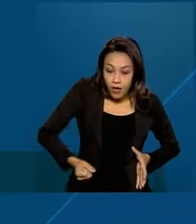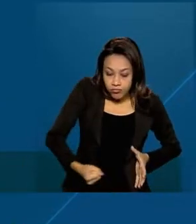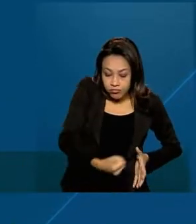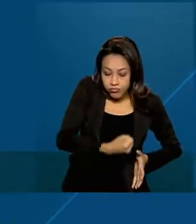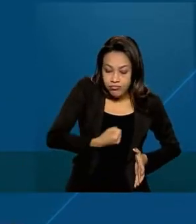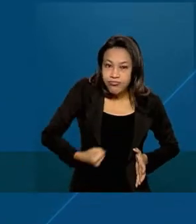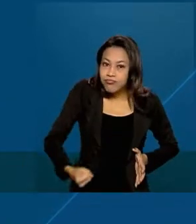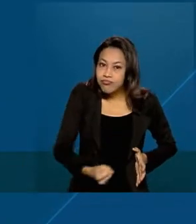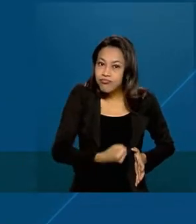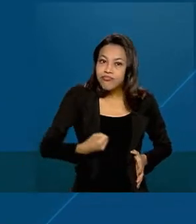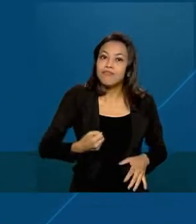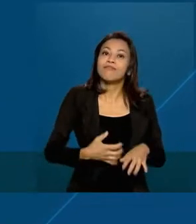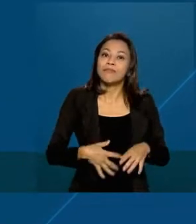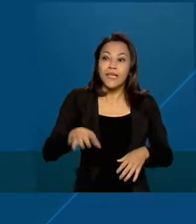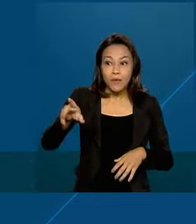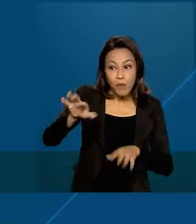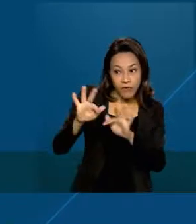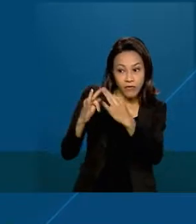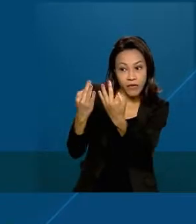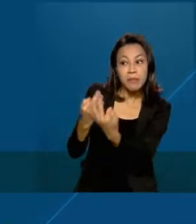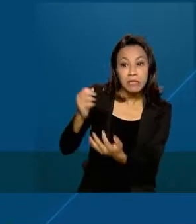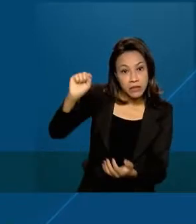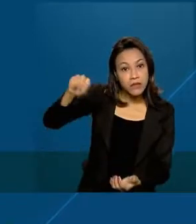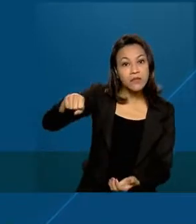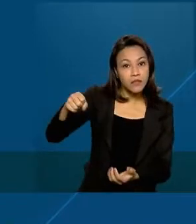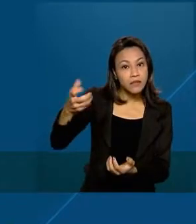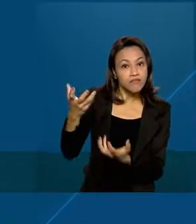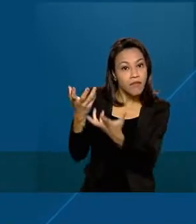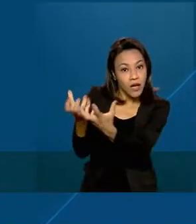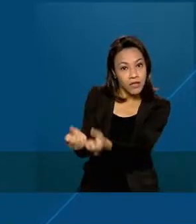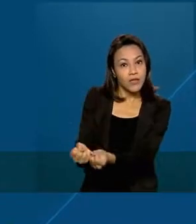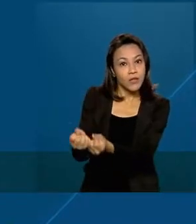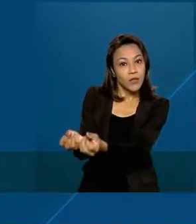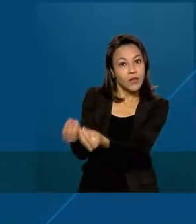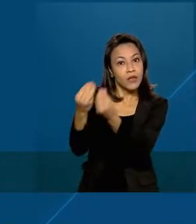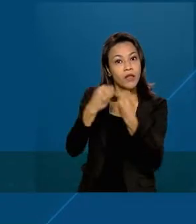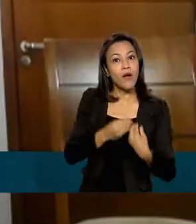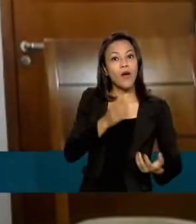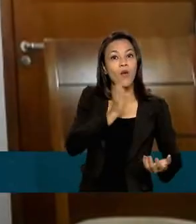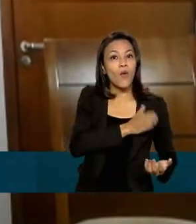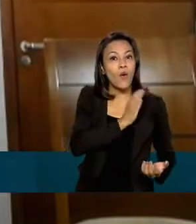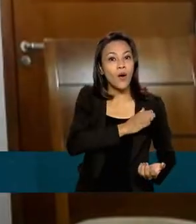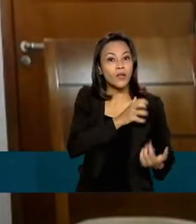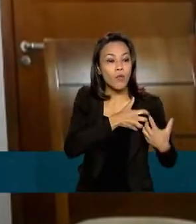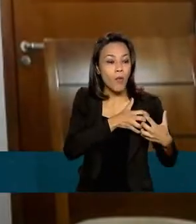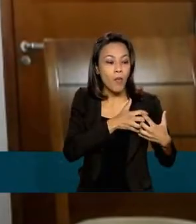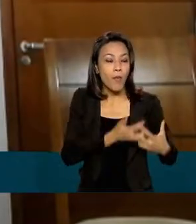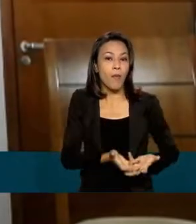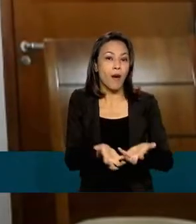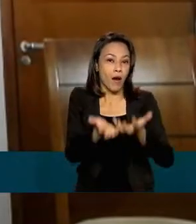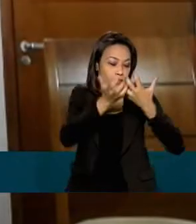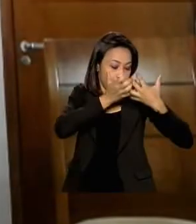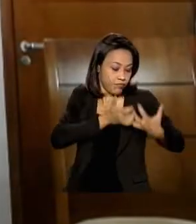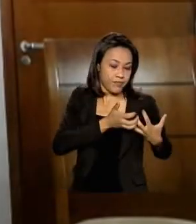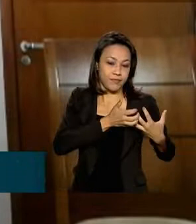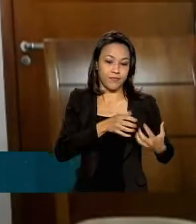aqui no Brasil, que busca o atendimento do SUS, o Brasil é o segundo país do mundo em realização de transplantes de